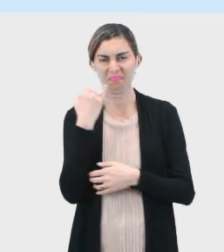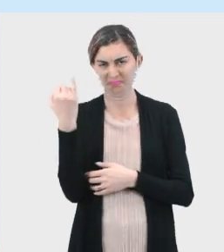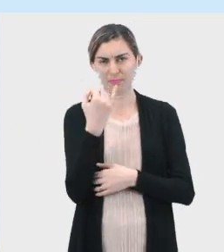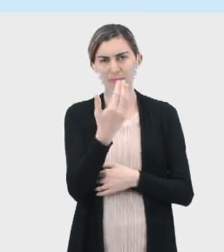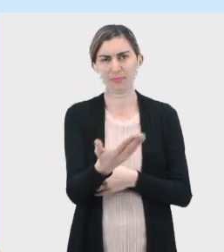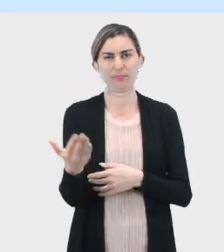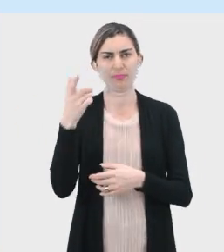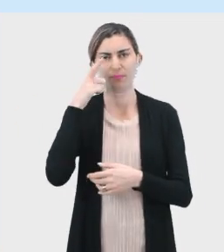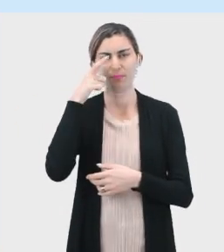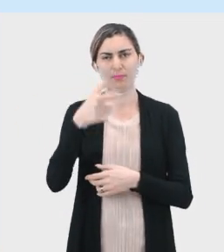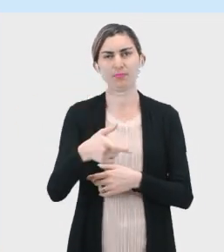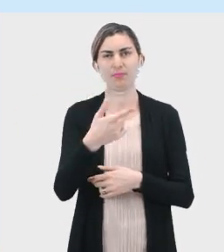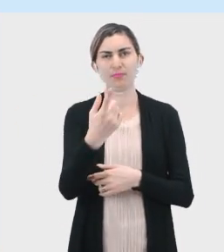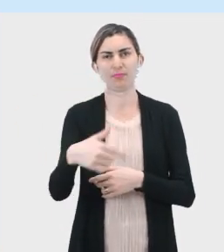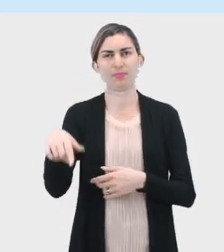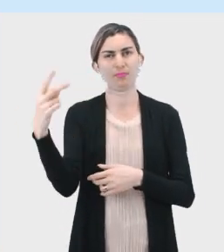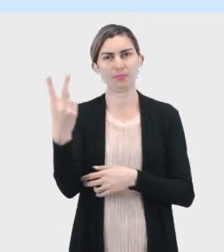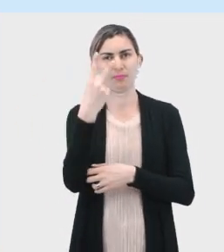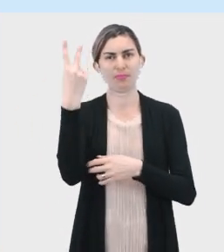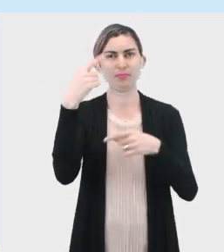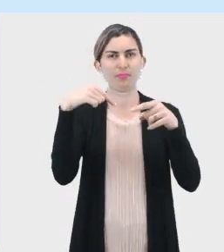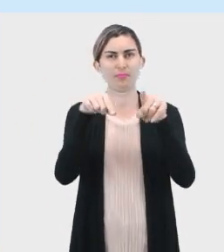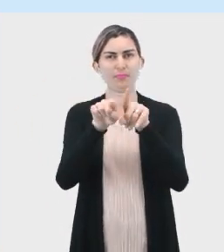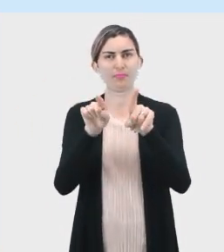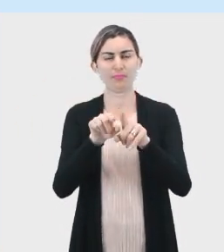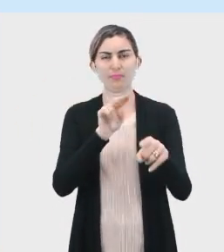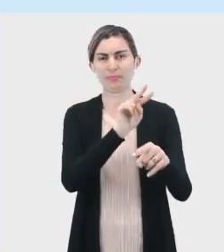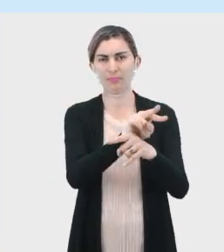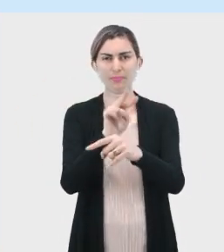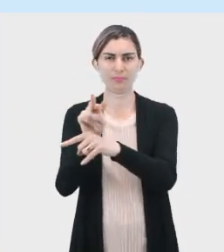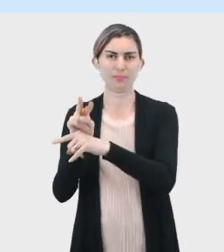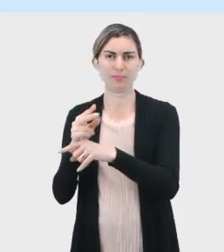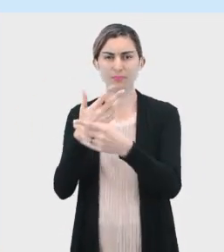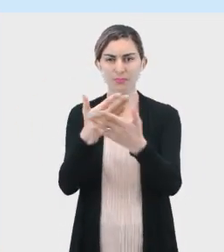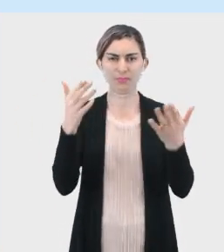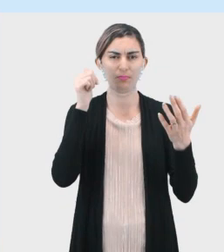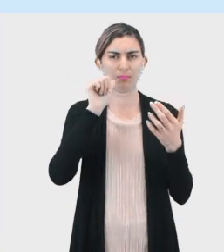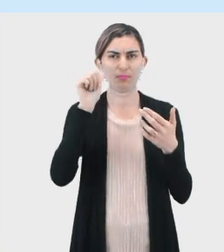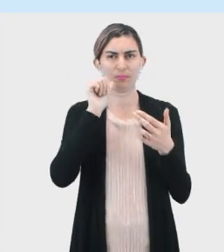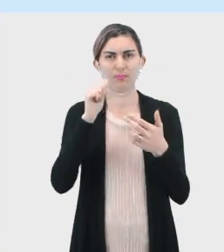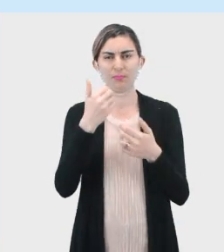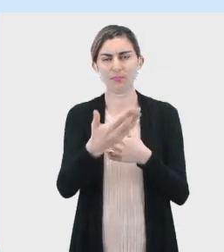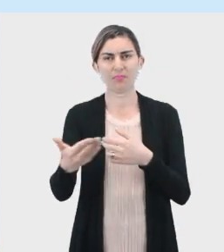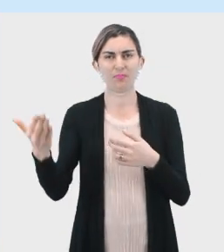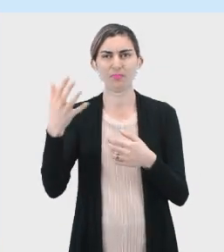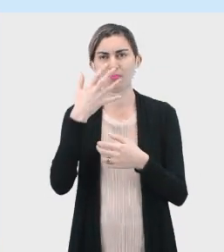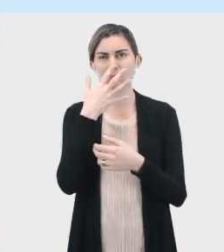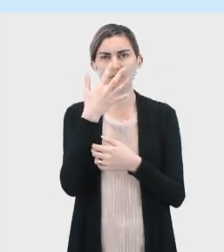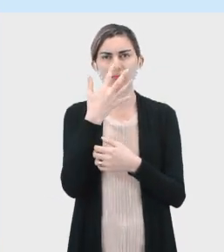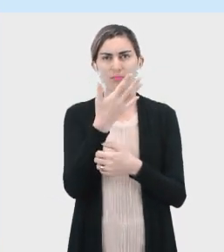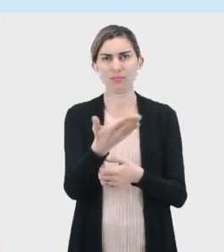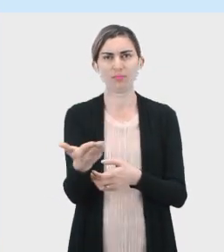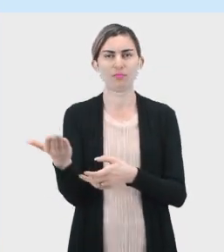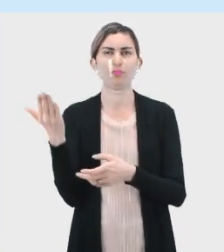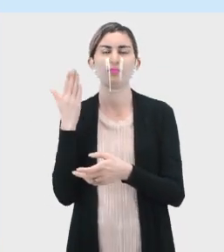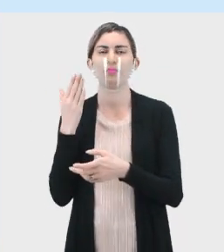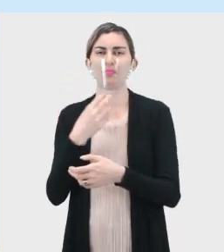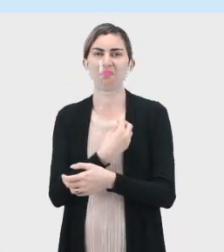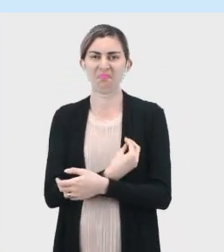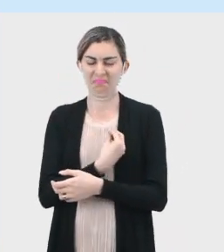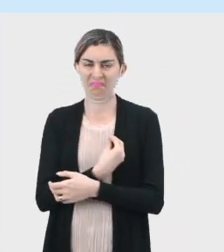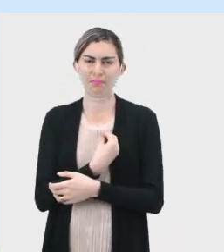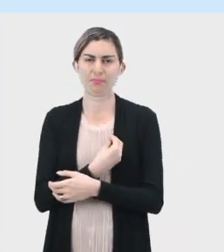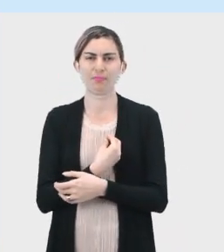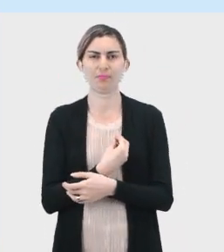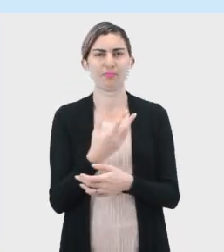muito importantes e é interessante que a gente valorize também e proteja essas mulheres fenomenais